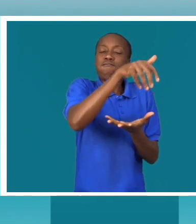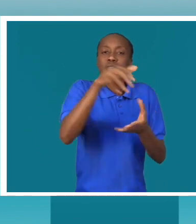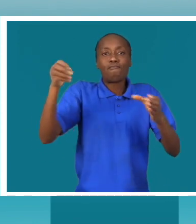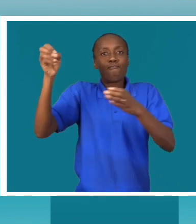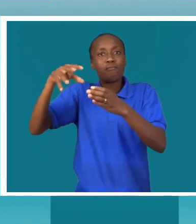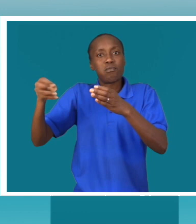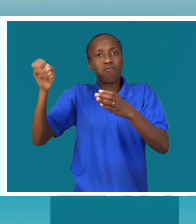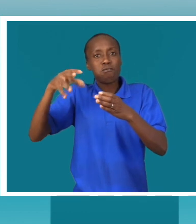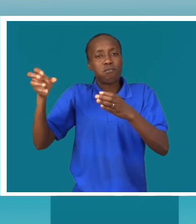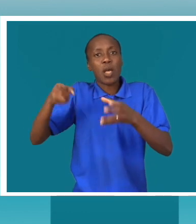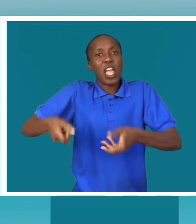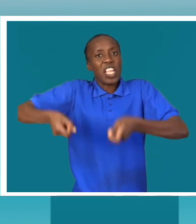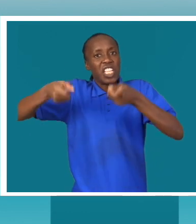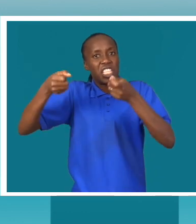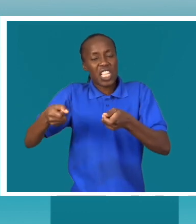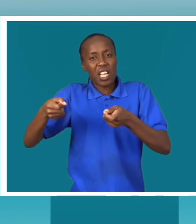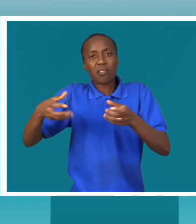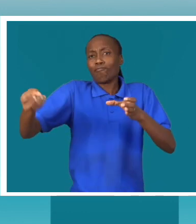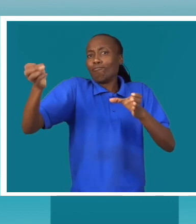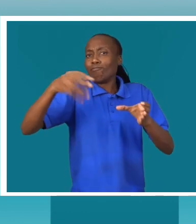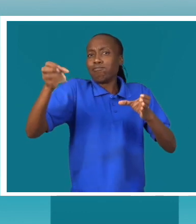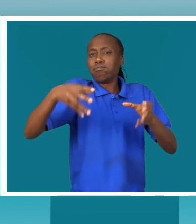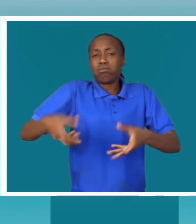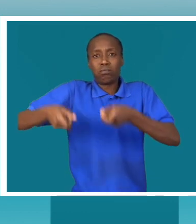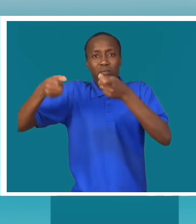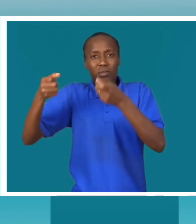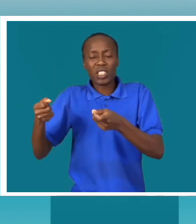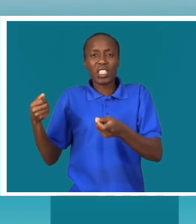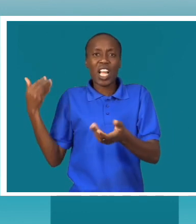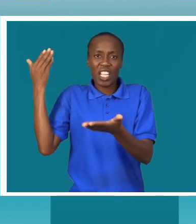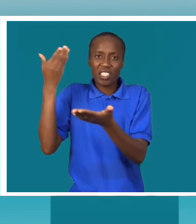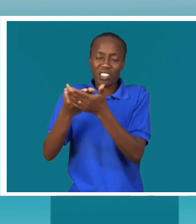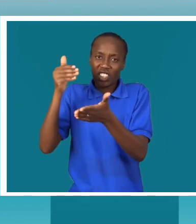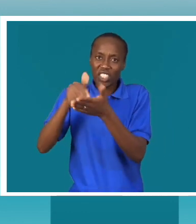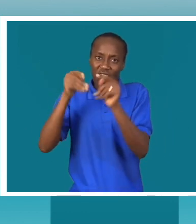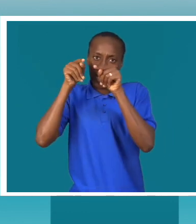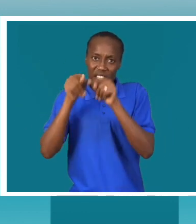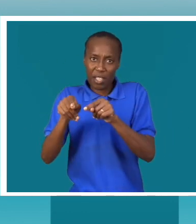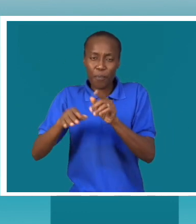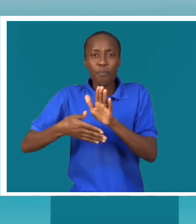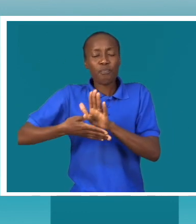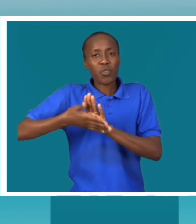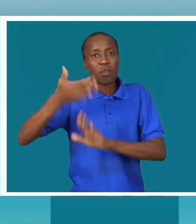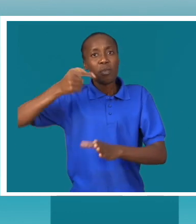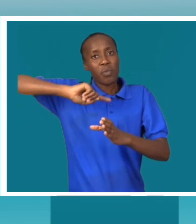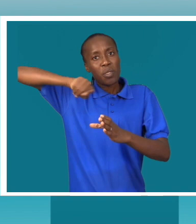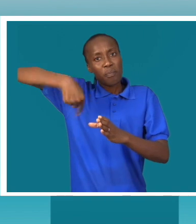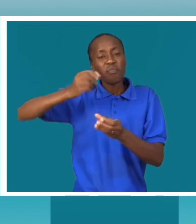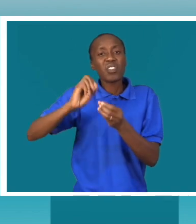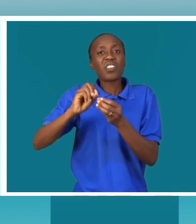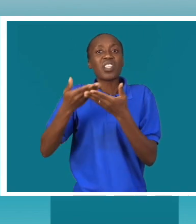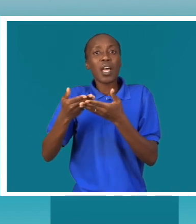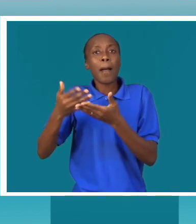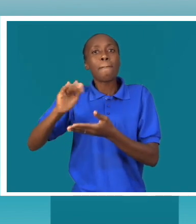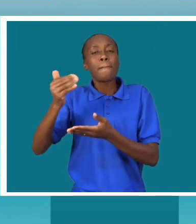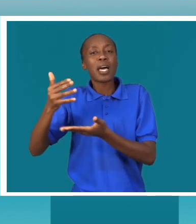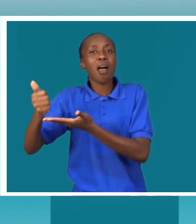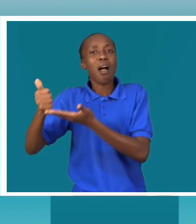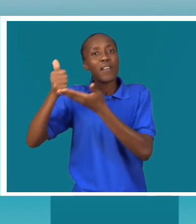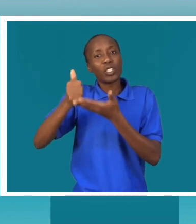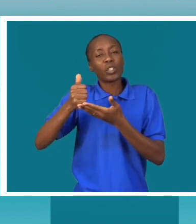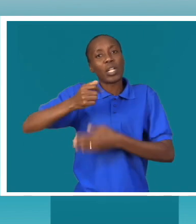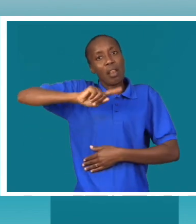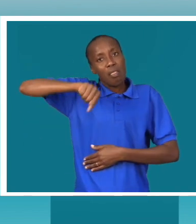as garrafas eu recolhi hoje é o que nos dá sustento a quem seria de nós ao